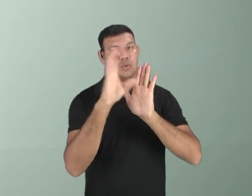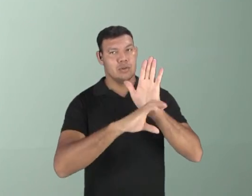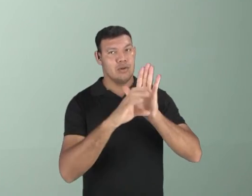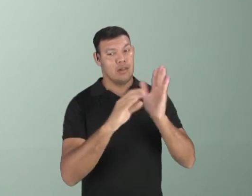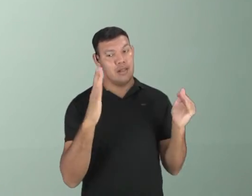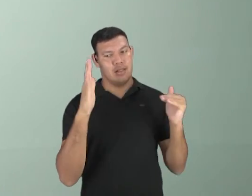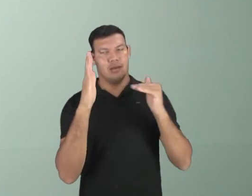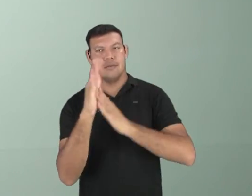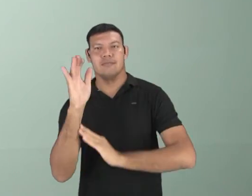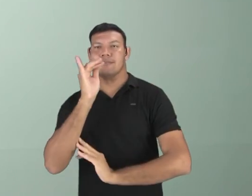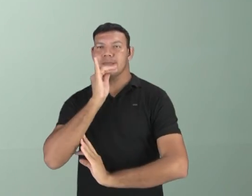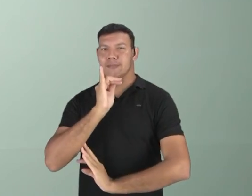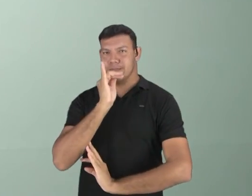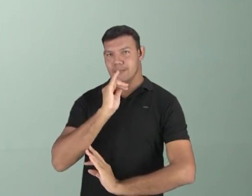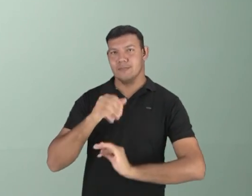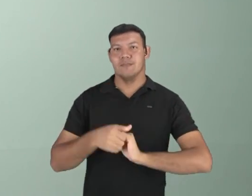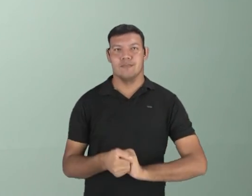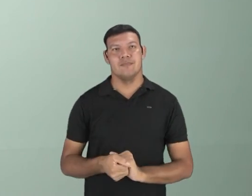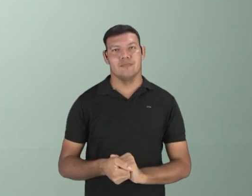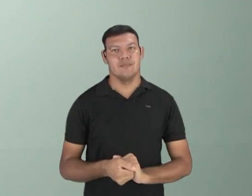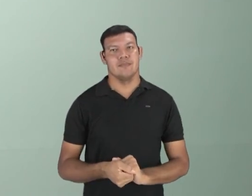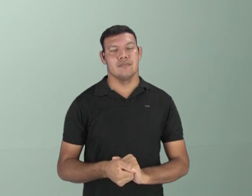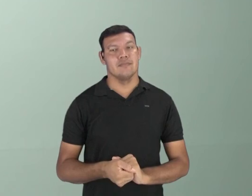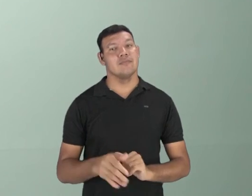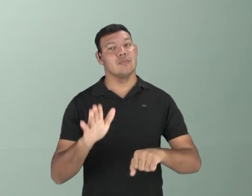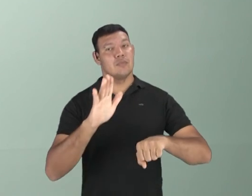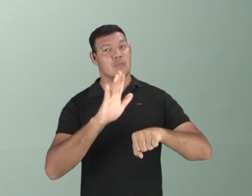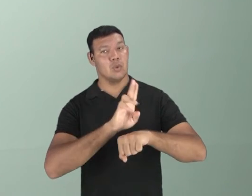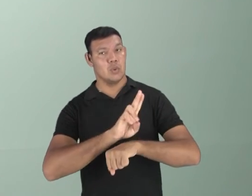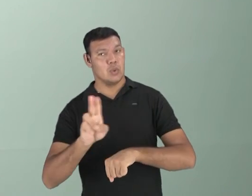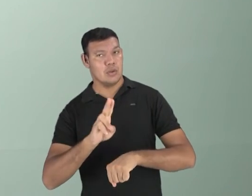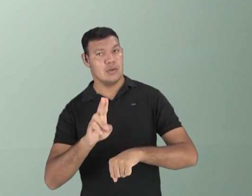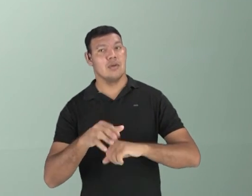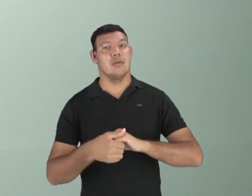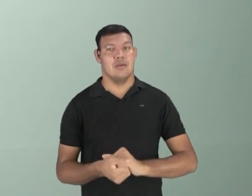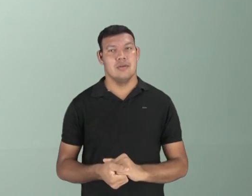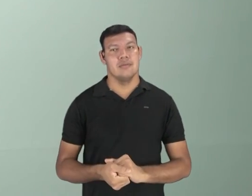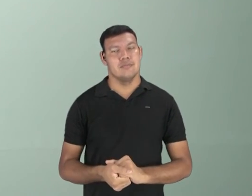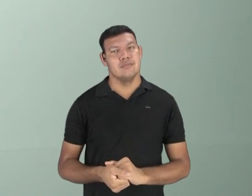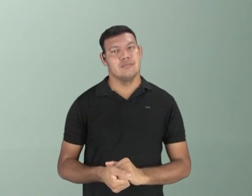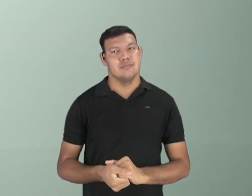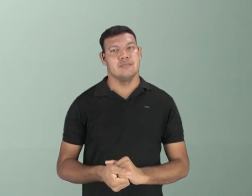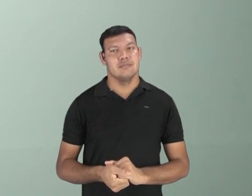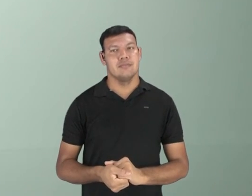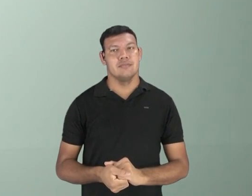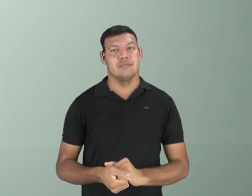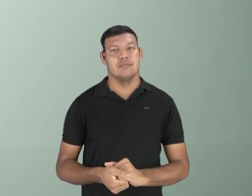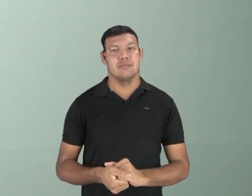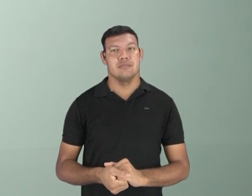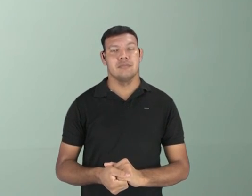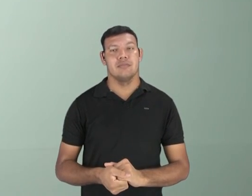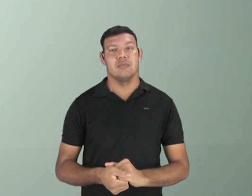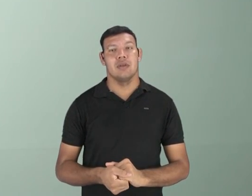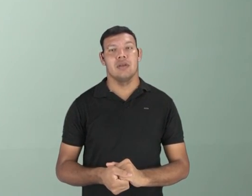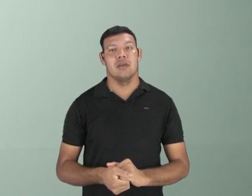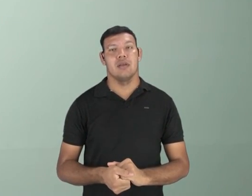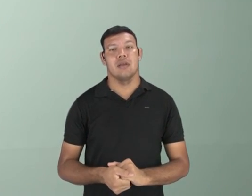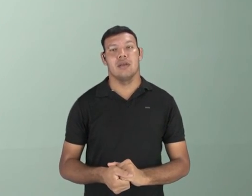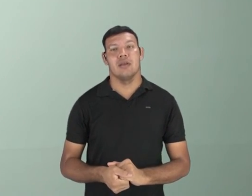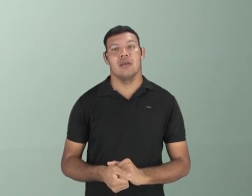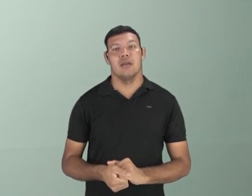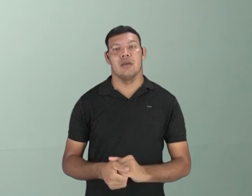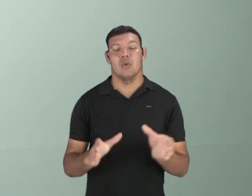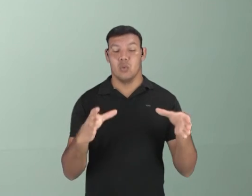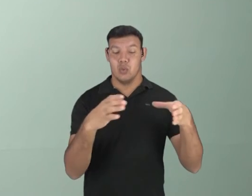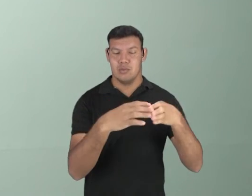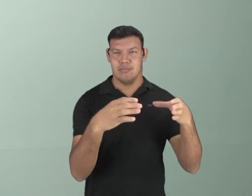conceito até os seus exemplos é o que chamamos de atividade, das atividades em grupos, em